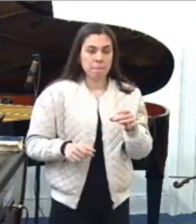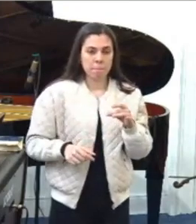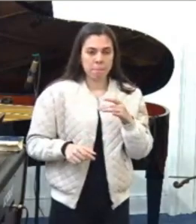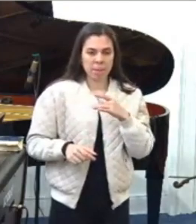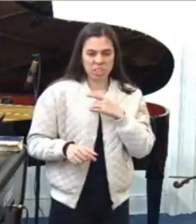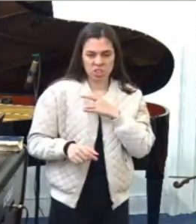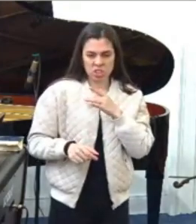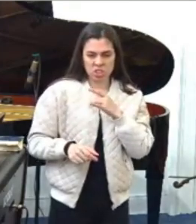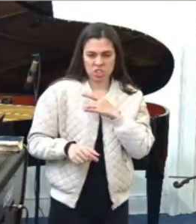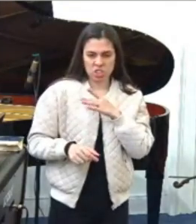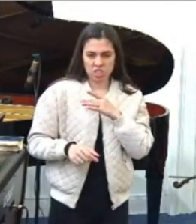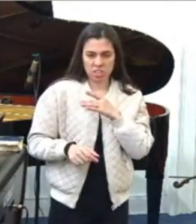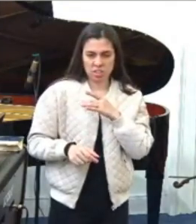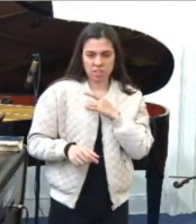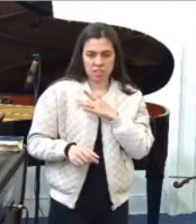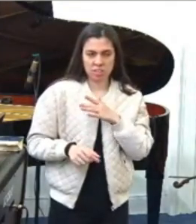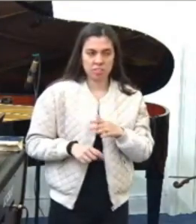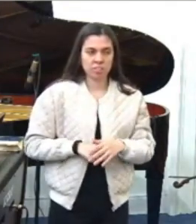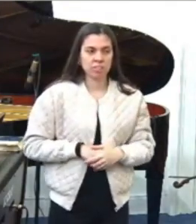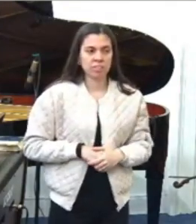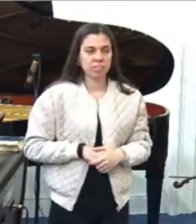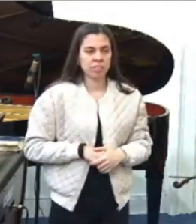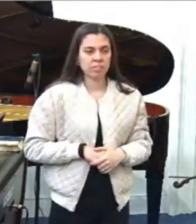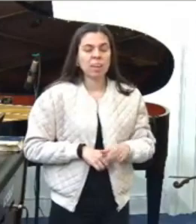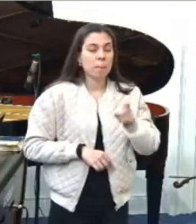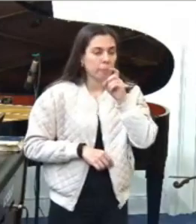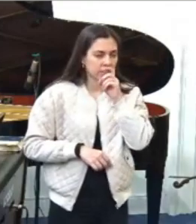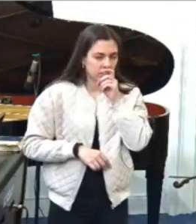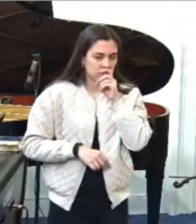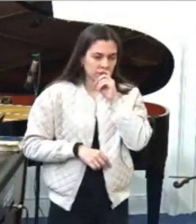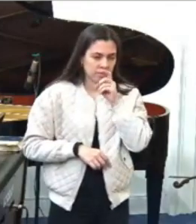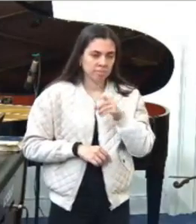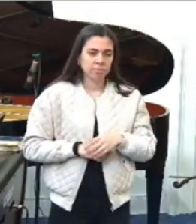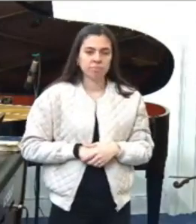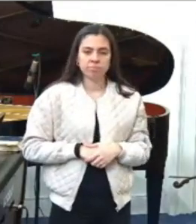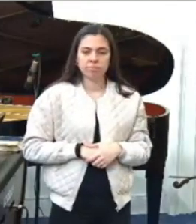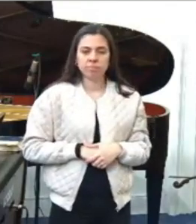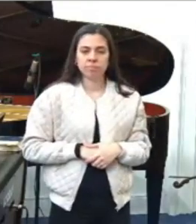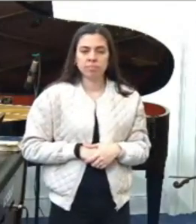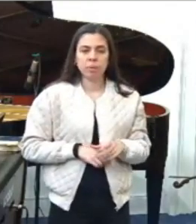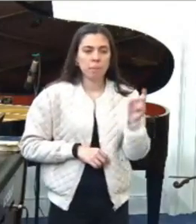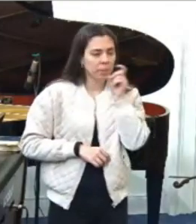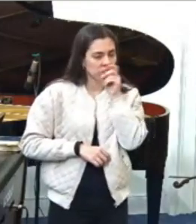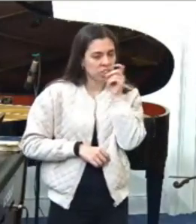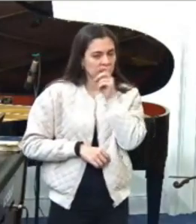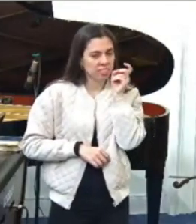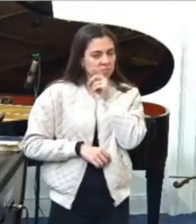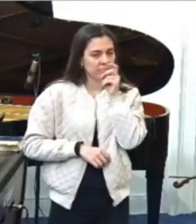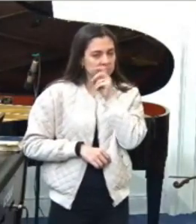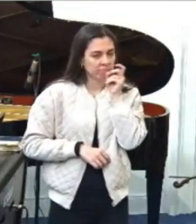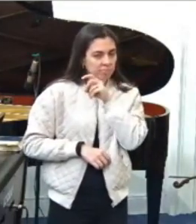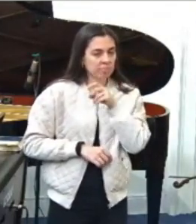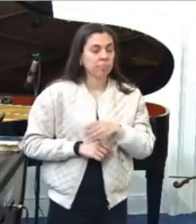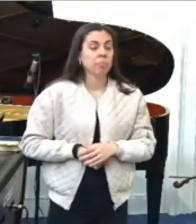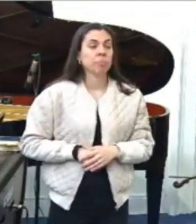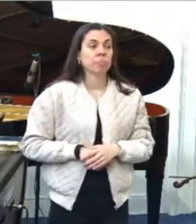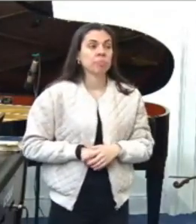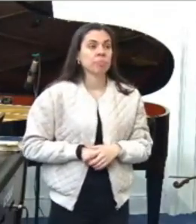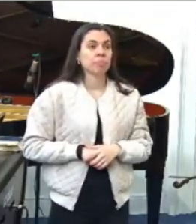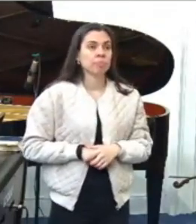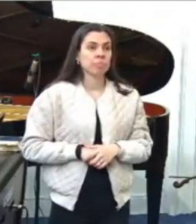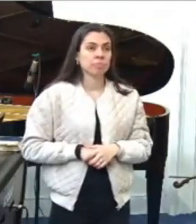Veja a descrição da arma utilizada nesse versículo 15. A serpente lançou da